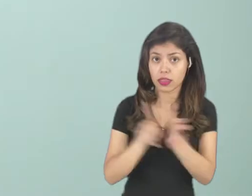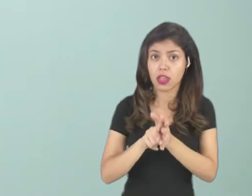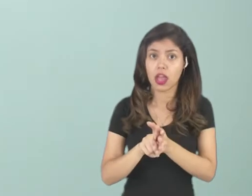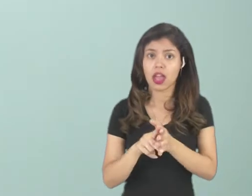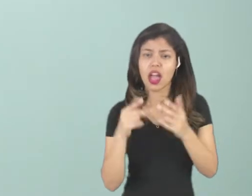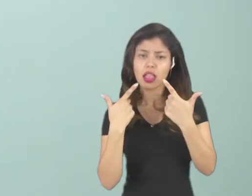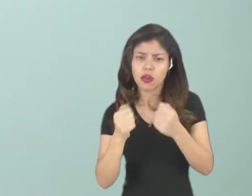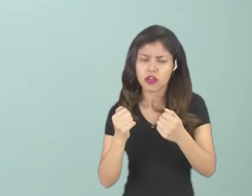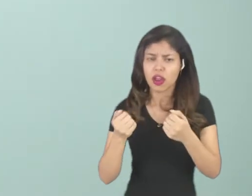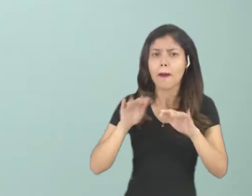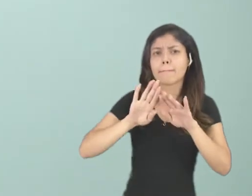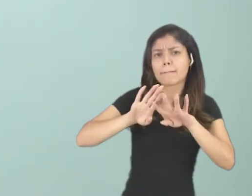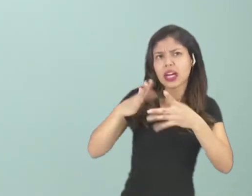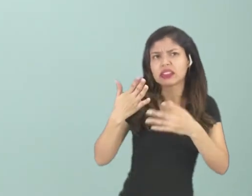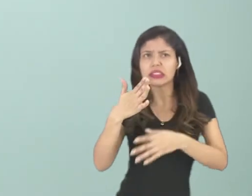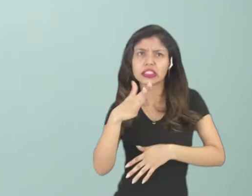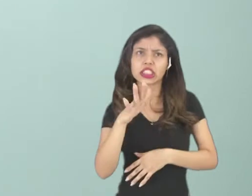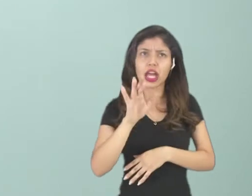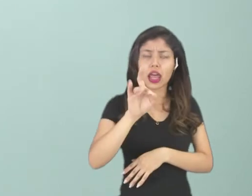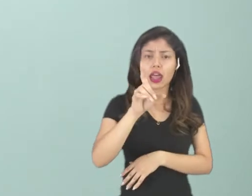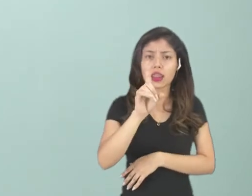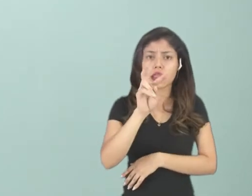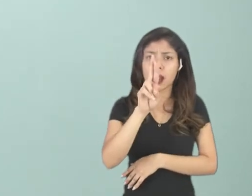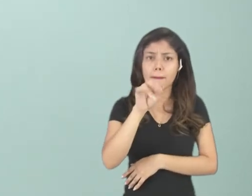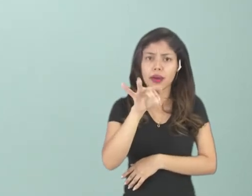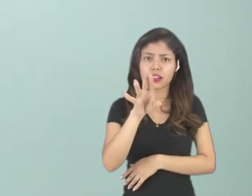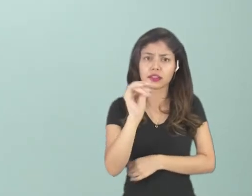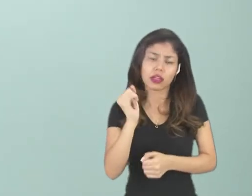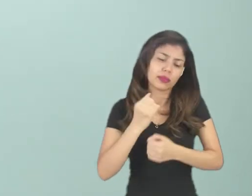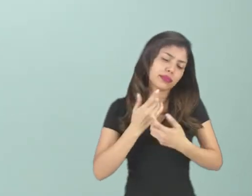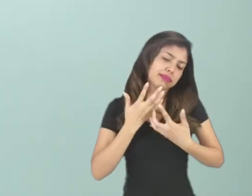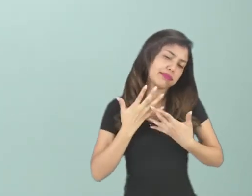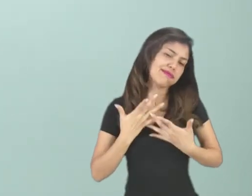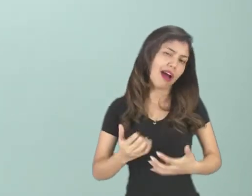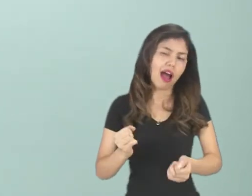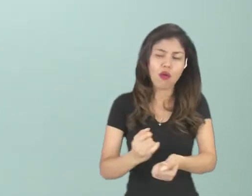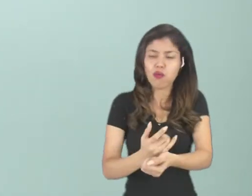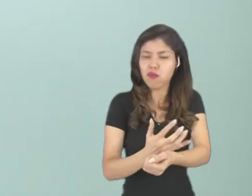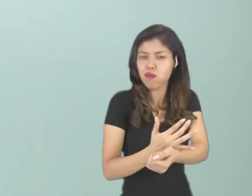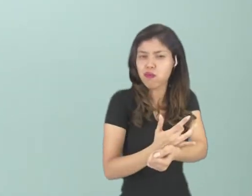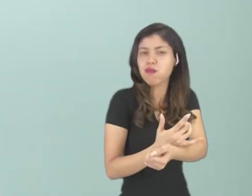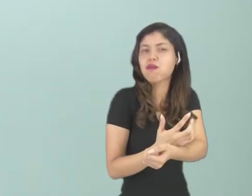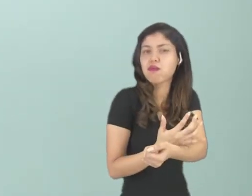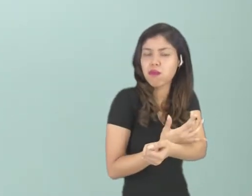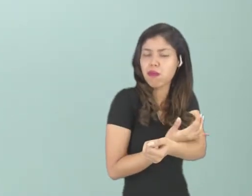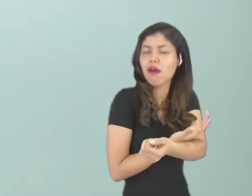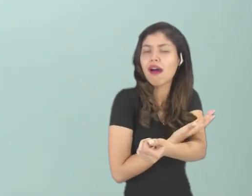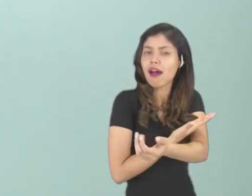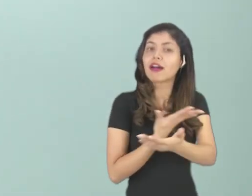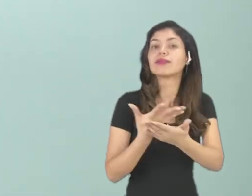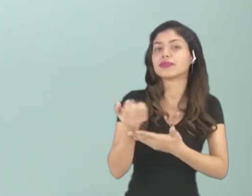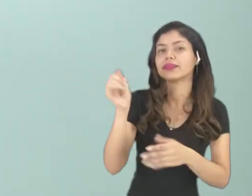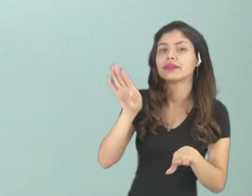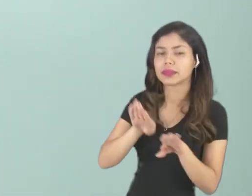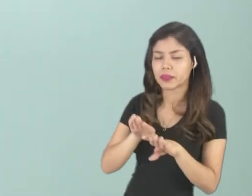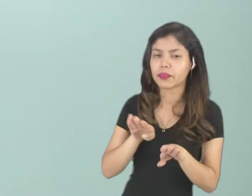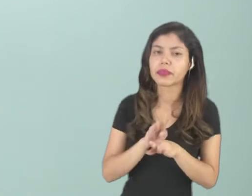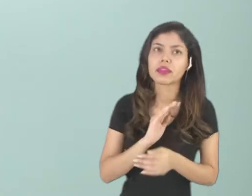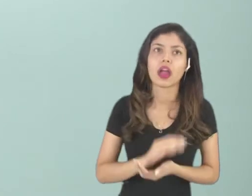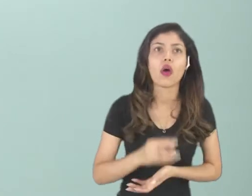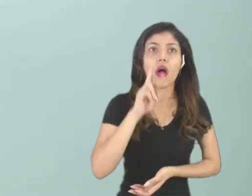mais dramatizada, né, mais melodramas, assim, né, mais rebuscada também. Tá?